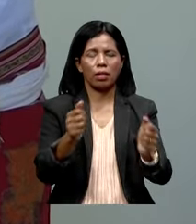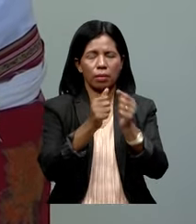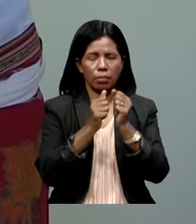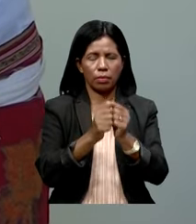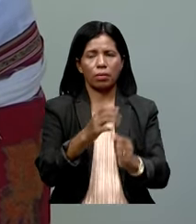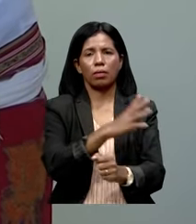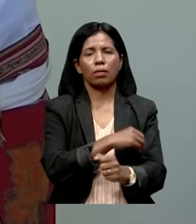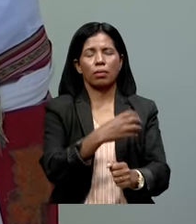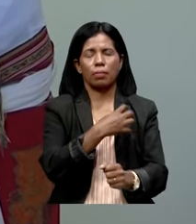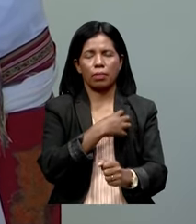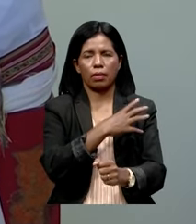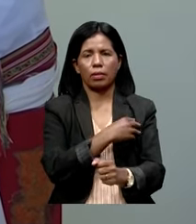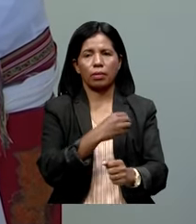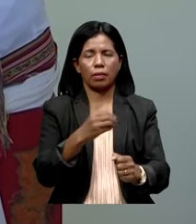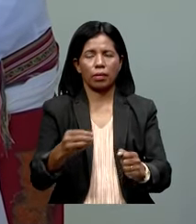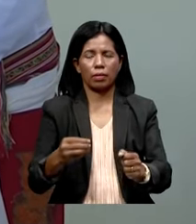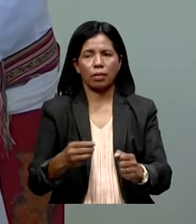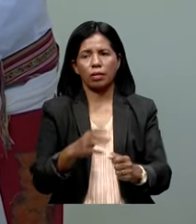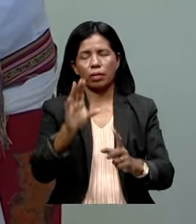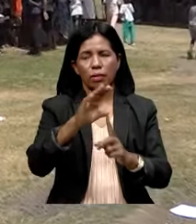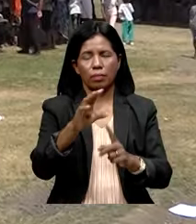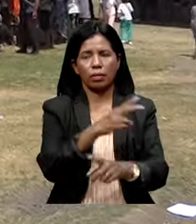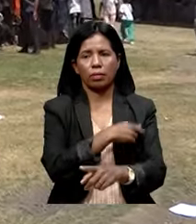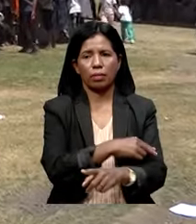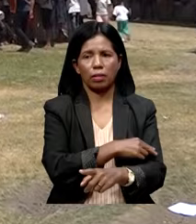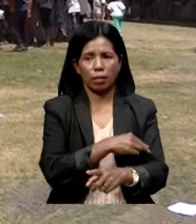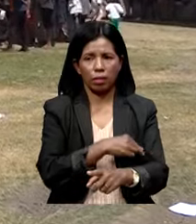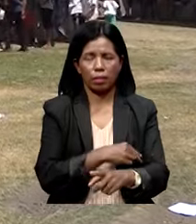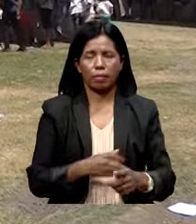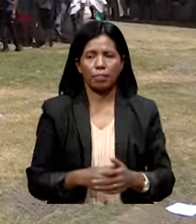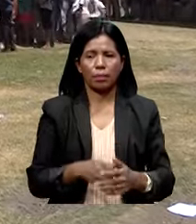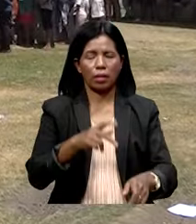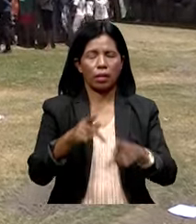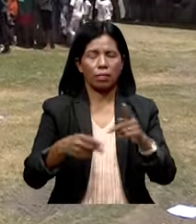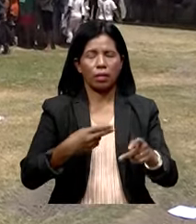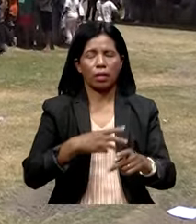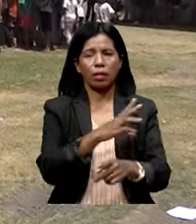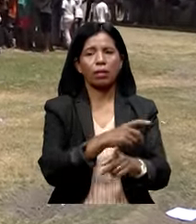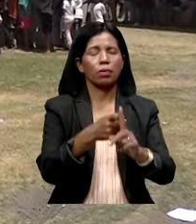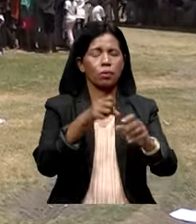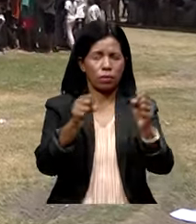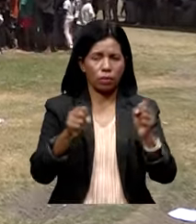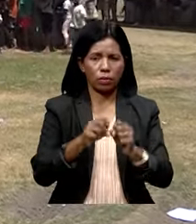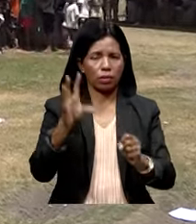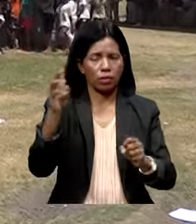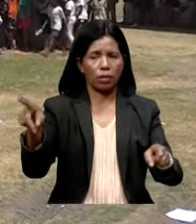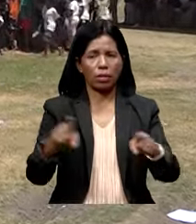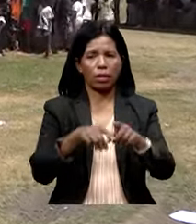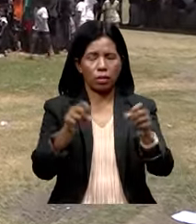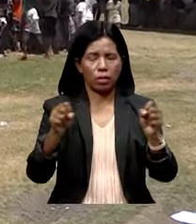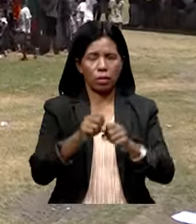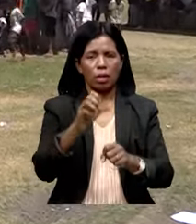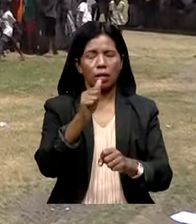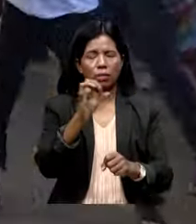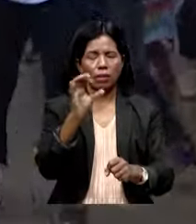husi comandante polícia esquadra no CF Centro Saúde Watu Kerbau. Comunidade Watu Kerbau husi suku nen hanesan suku